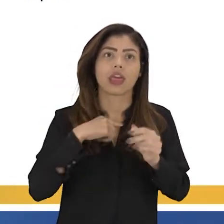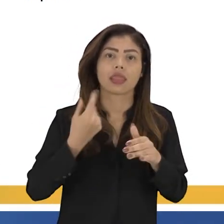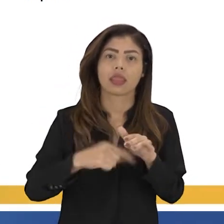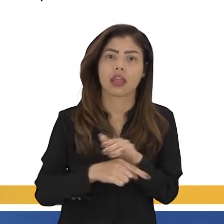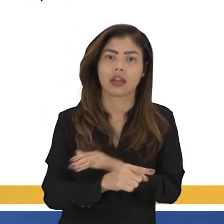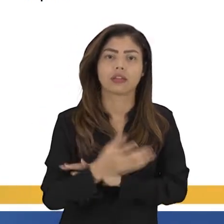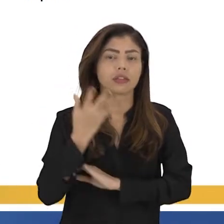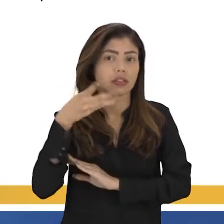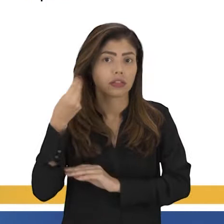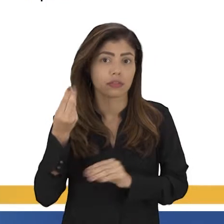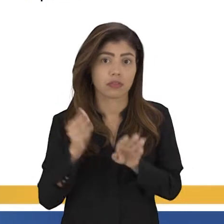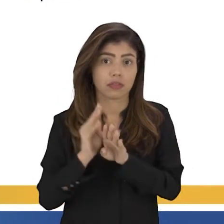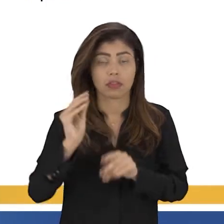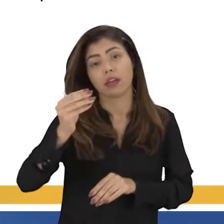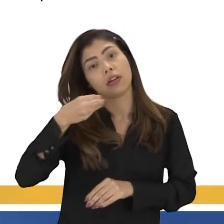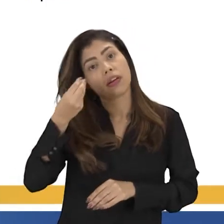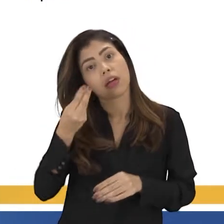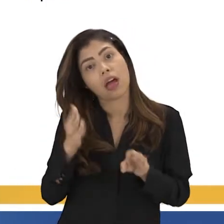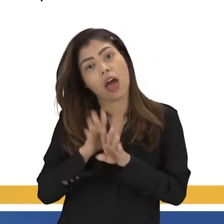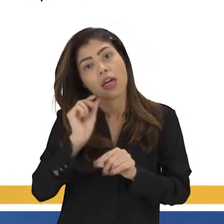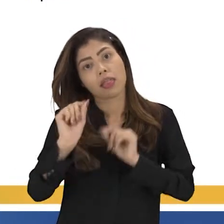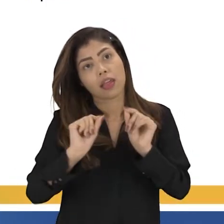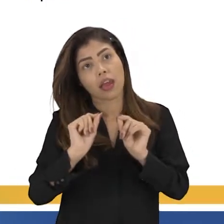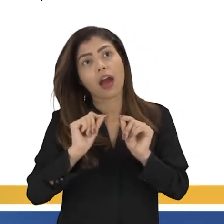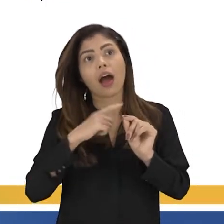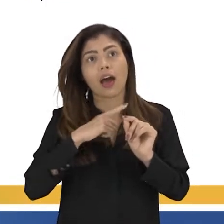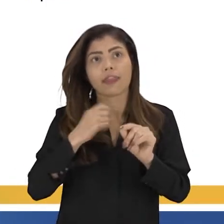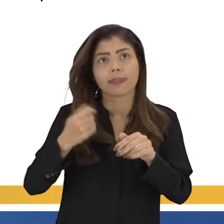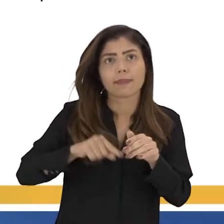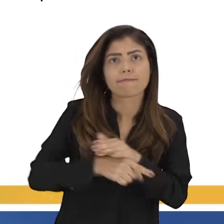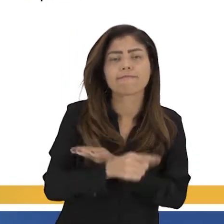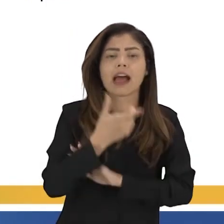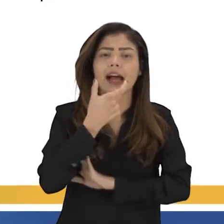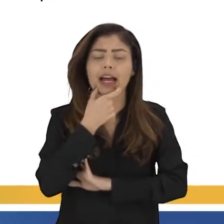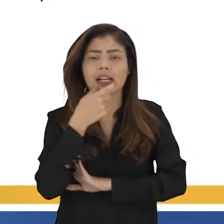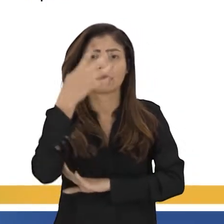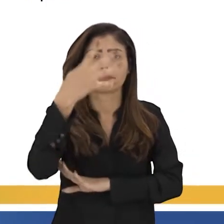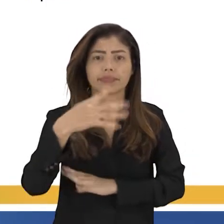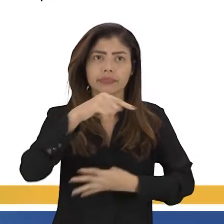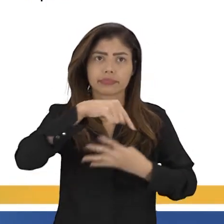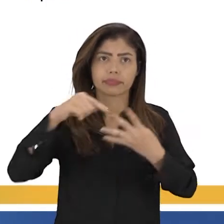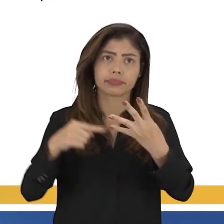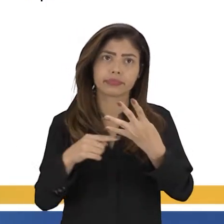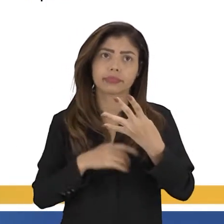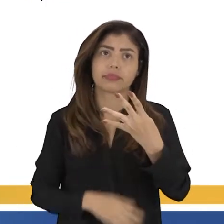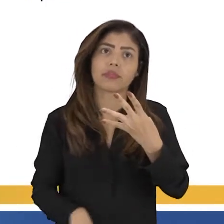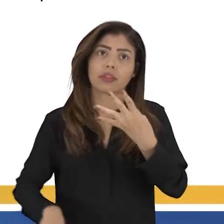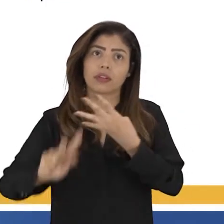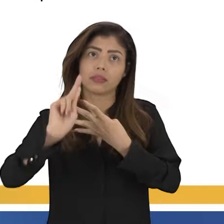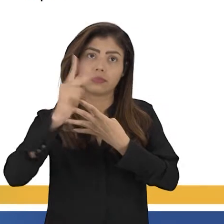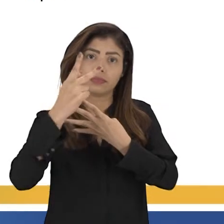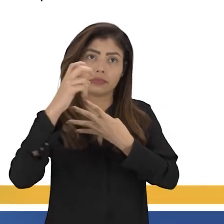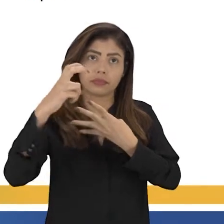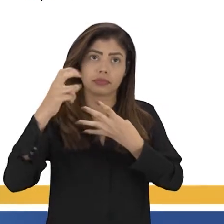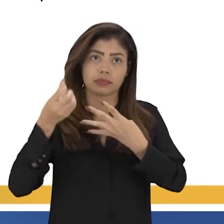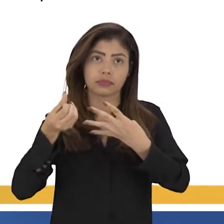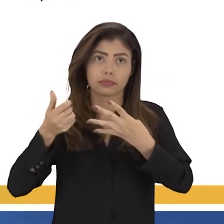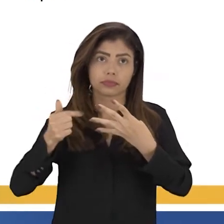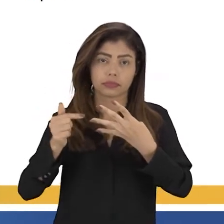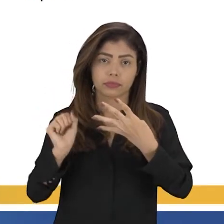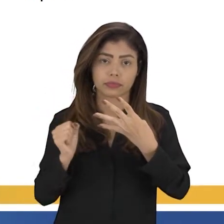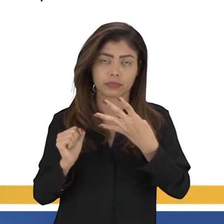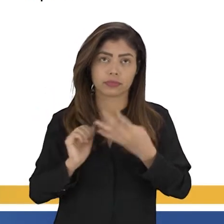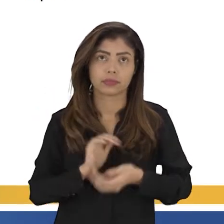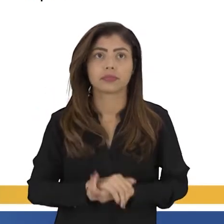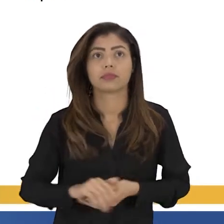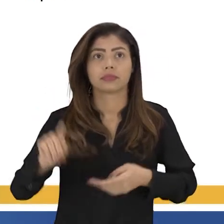Então, na língua estrangeira em inglês, nós precisamos de 4 habilidades. Habilidade 5, 6, 7,